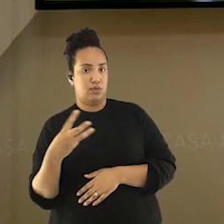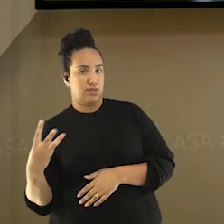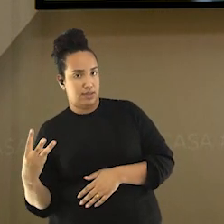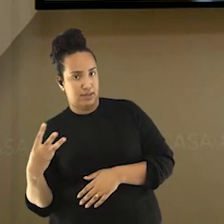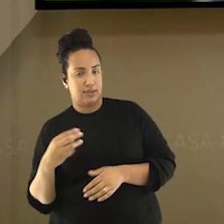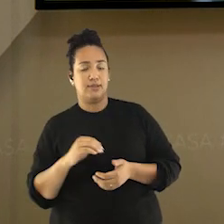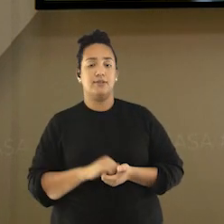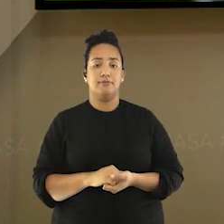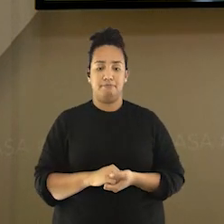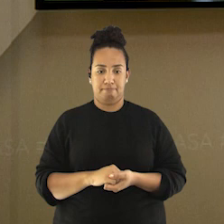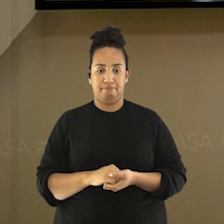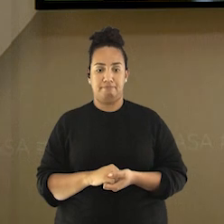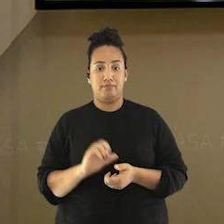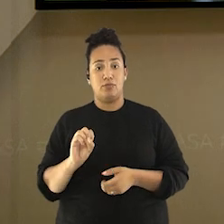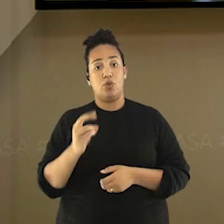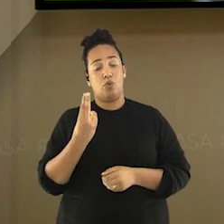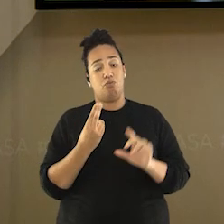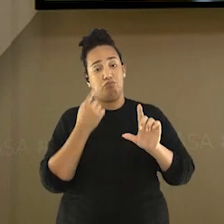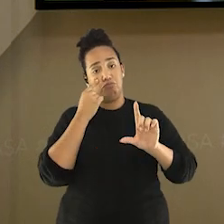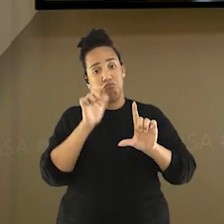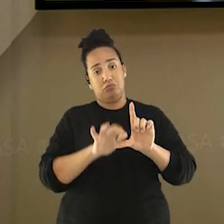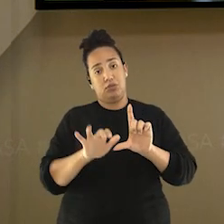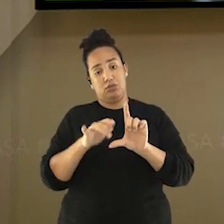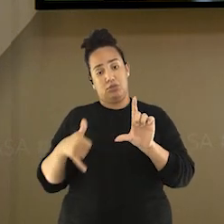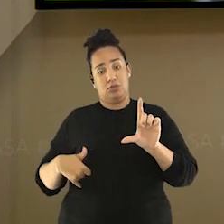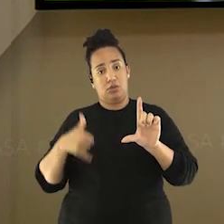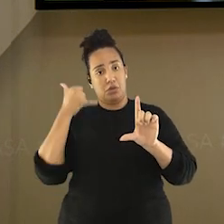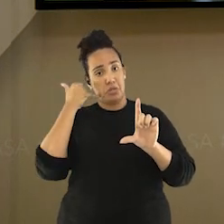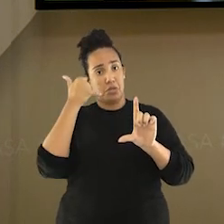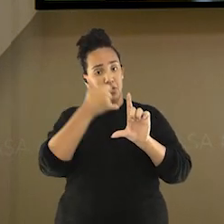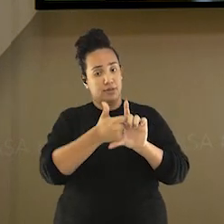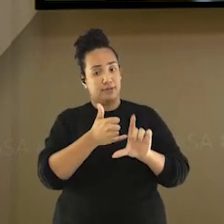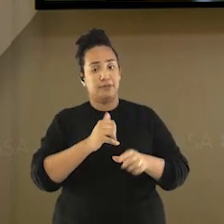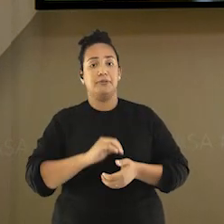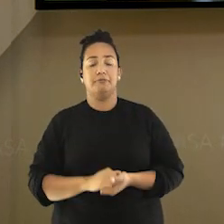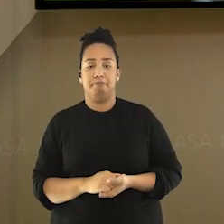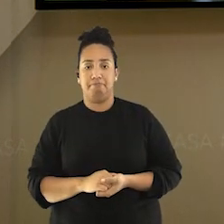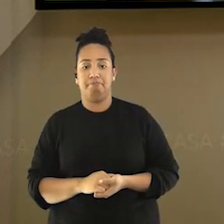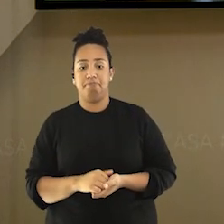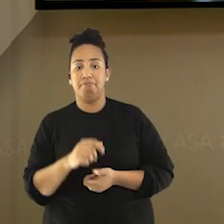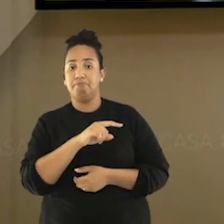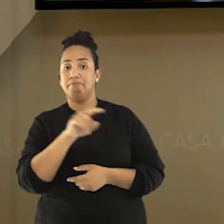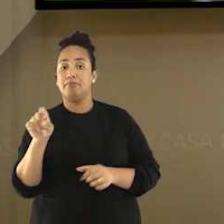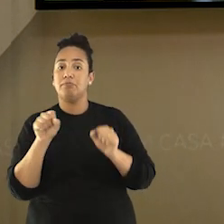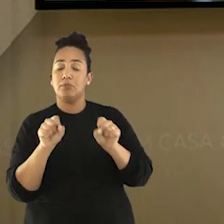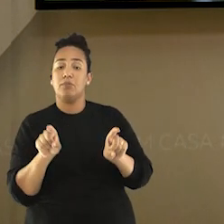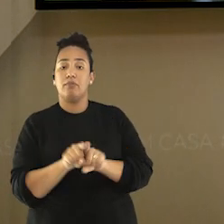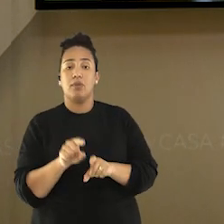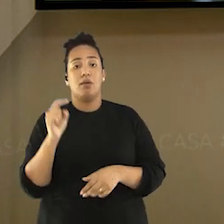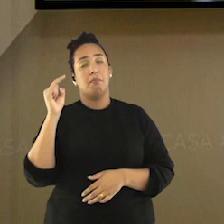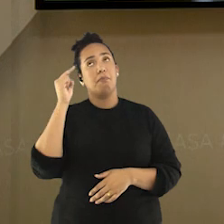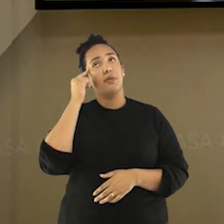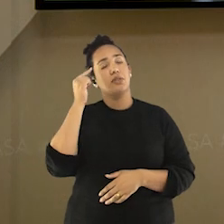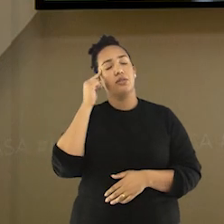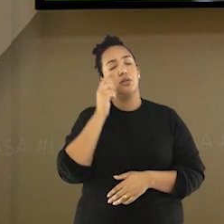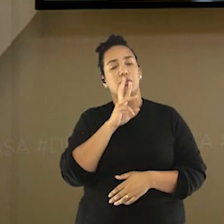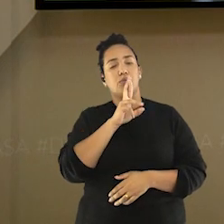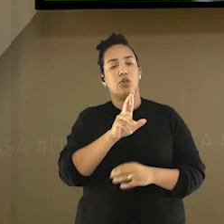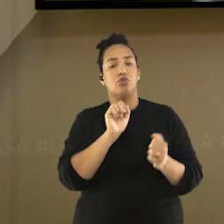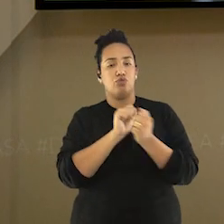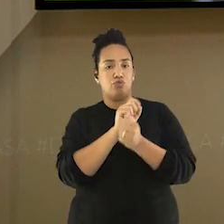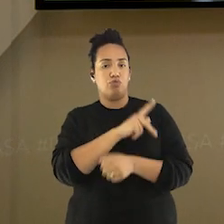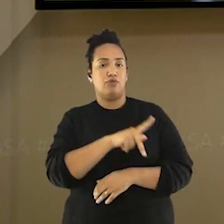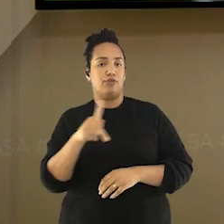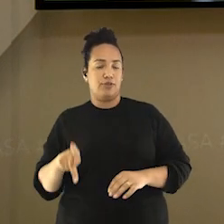996610143. Ou faça a leitura do QR Code dele, que está bem aqui. Você também pode pensar na resposta junto aos seus professores,